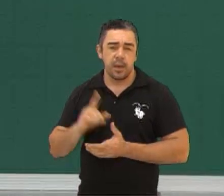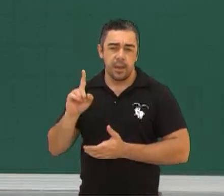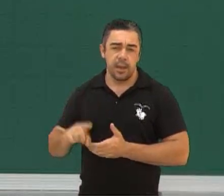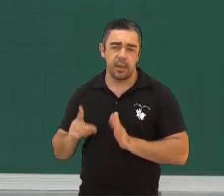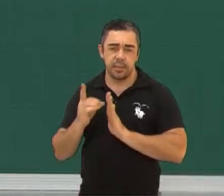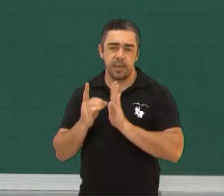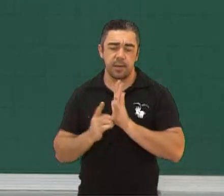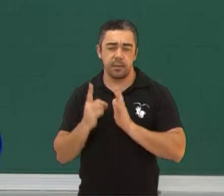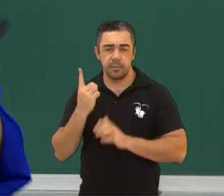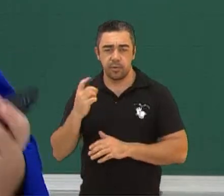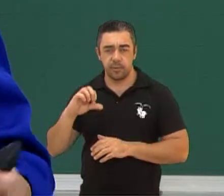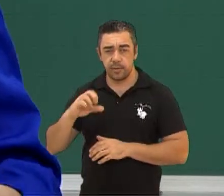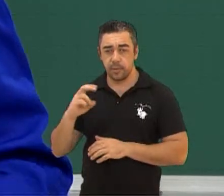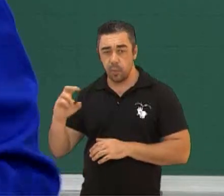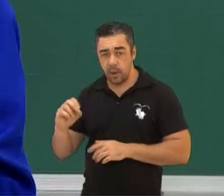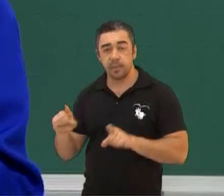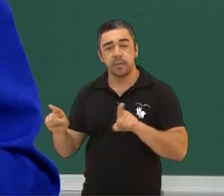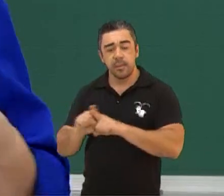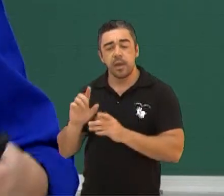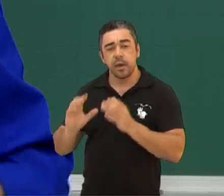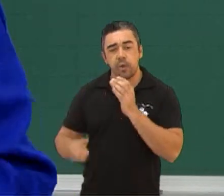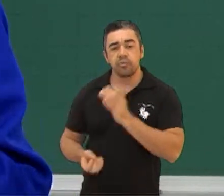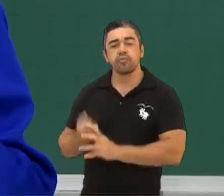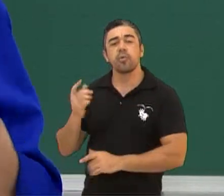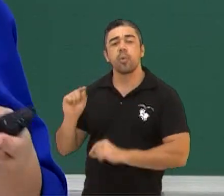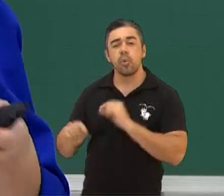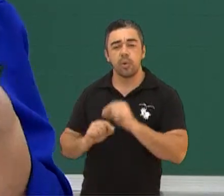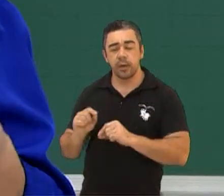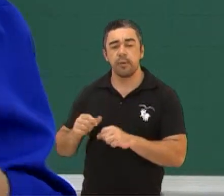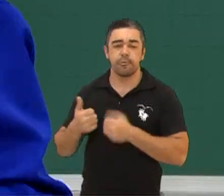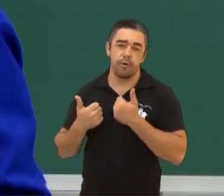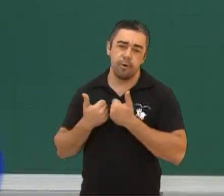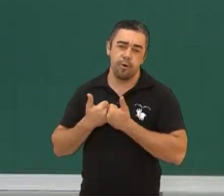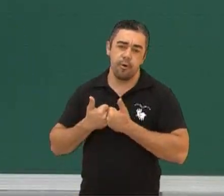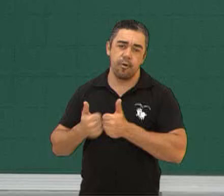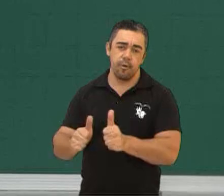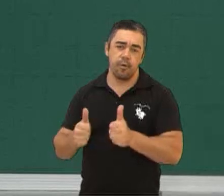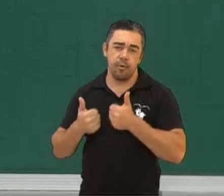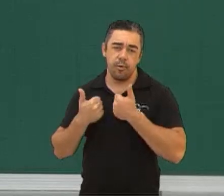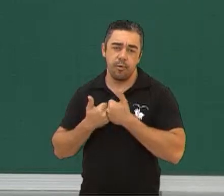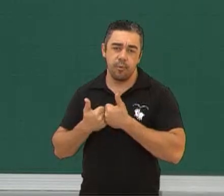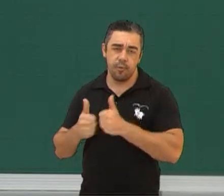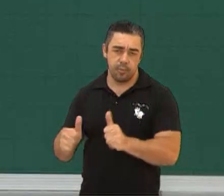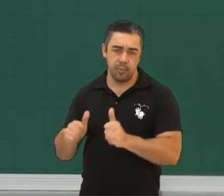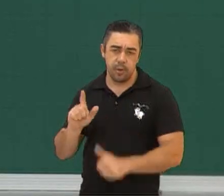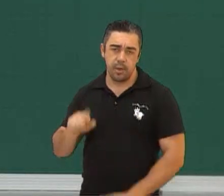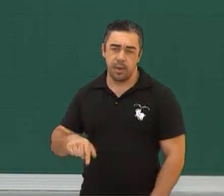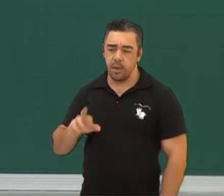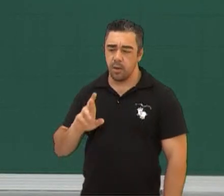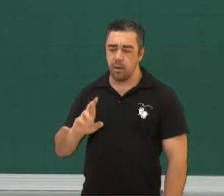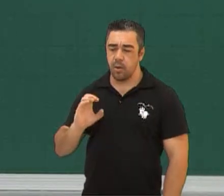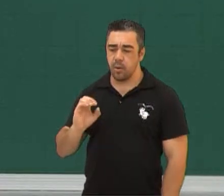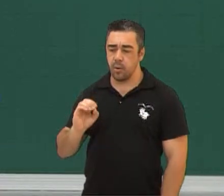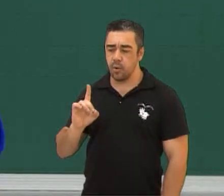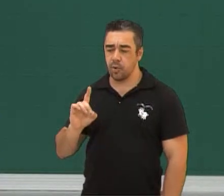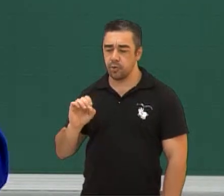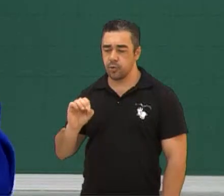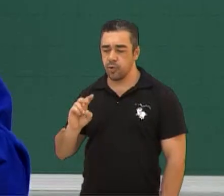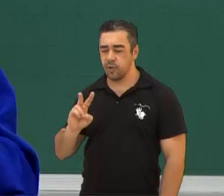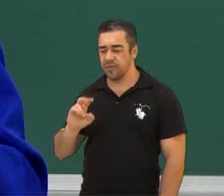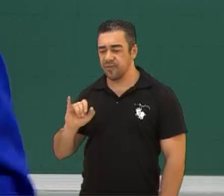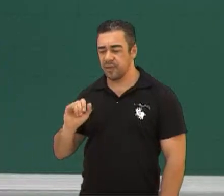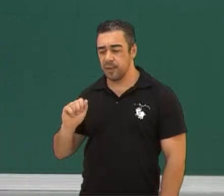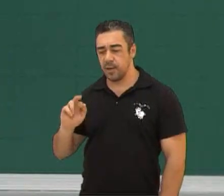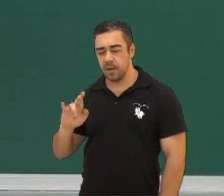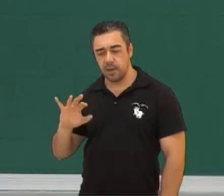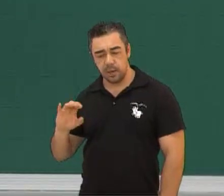a questão do transporte rodoviário, que é a matriz de transportes brasileira. tem um quesito, um pezinho já indicando mudanças